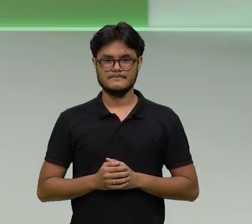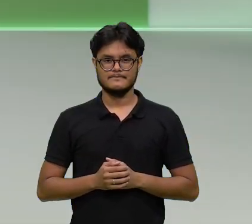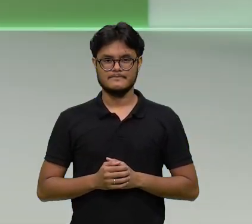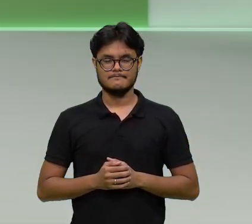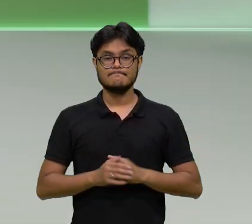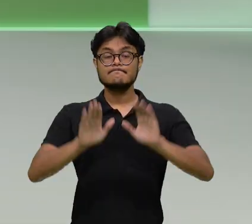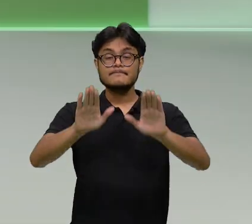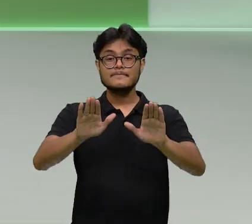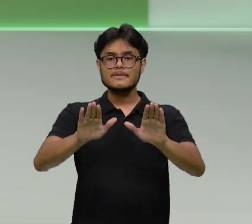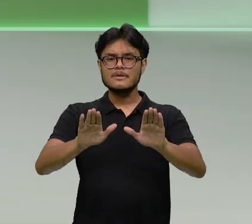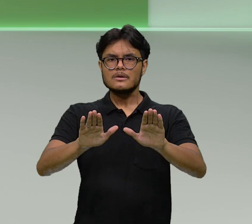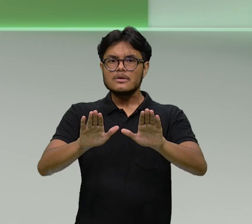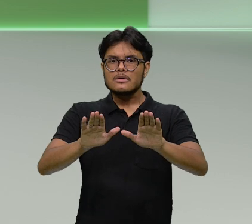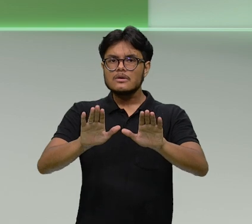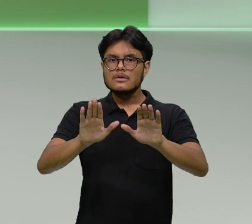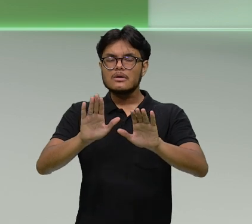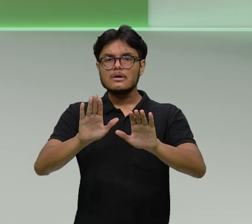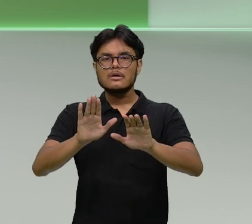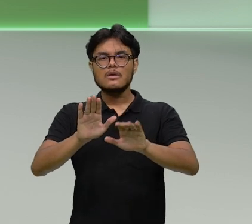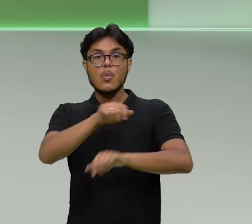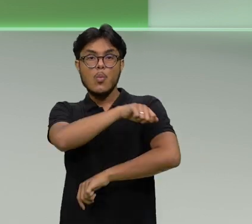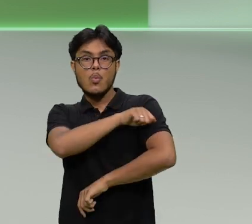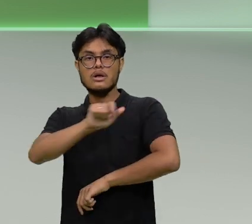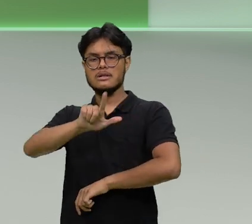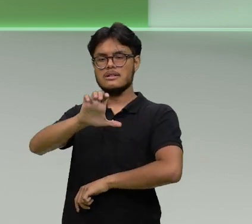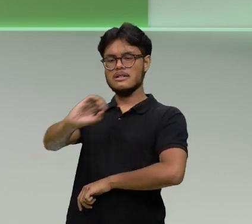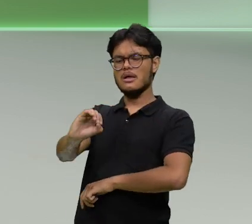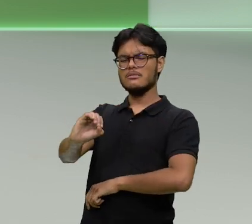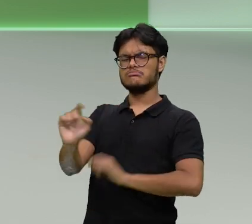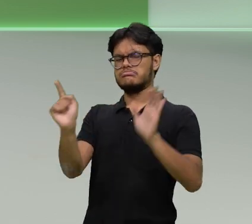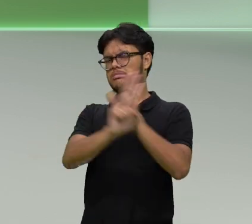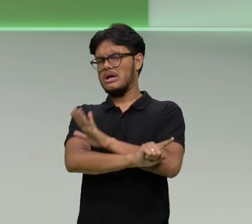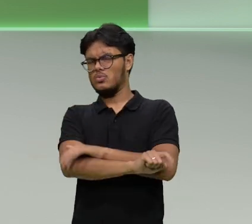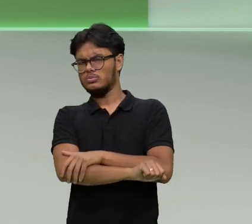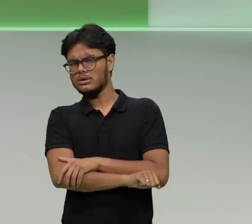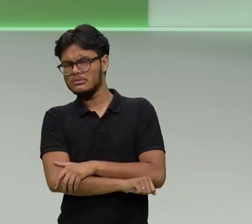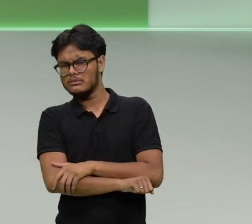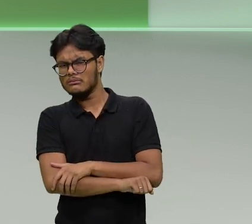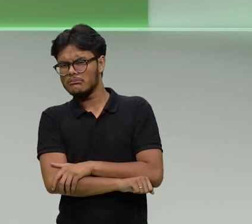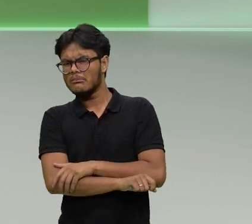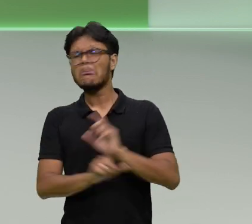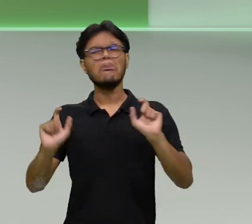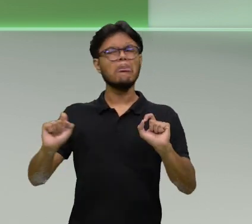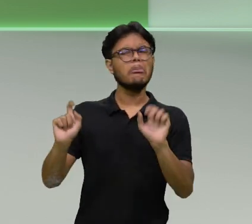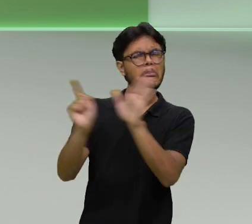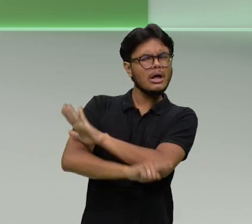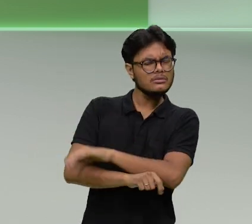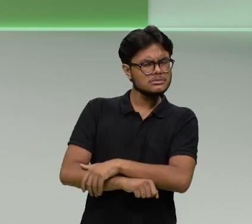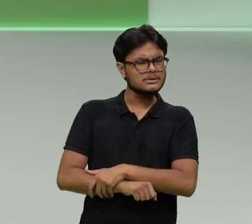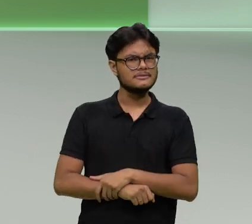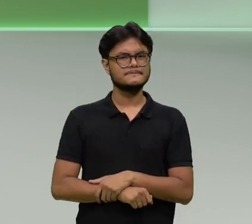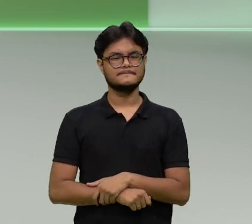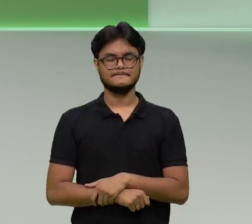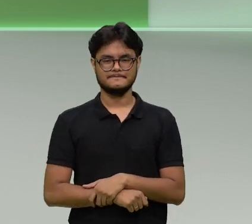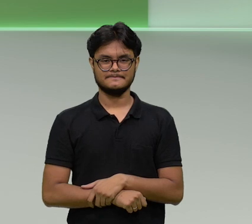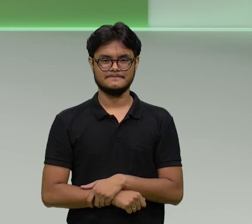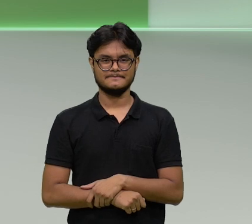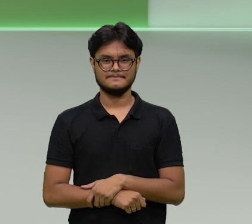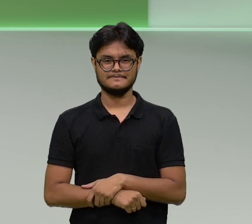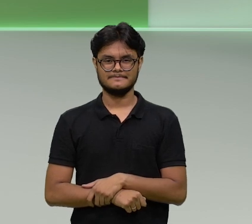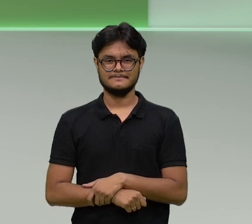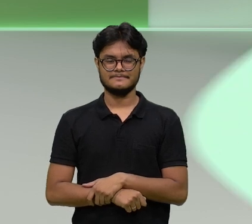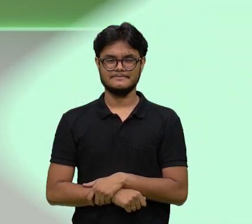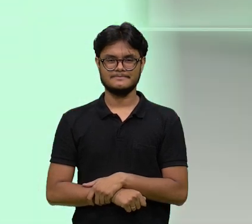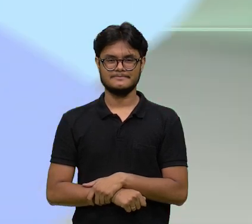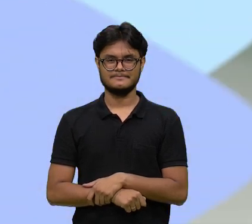olha só, o Léo quer me fazer, não sei se é uma pergunta, Léo. O que você quer dizer para mim? Fala aí. Viaja comigo, Léo. Fala